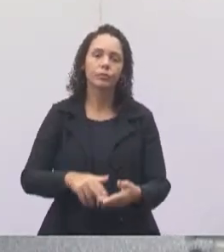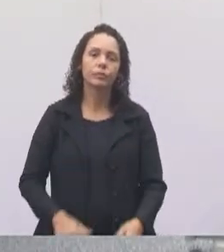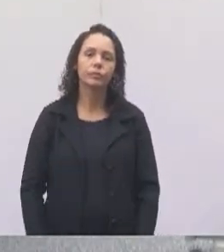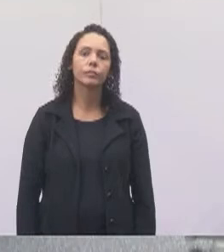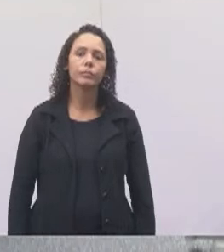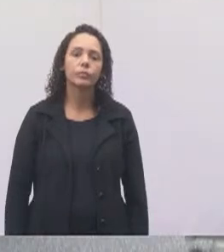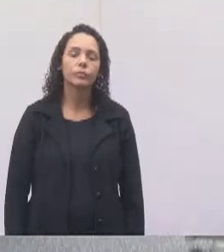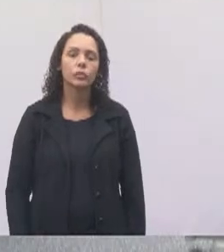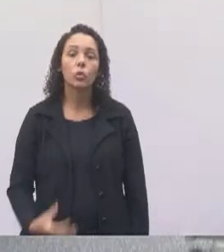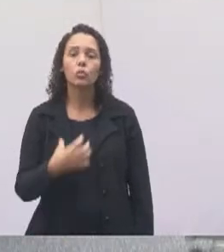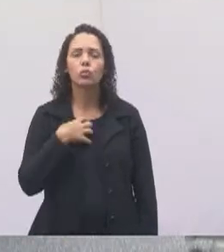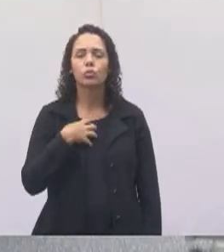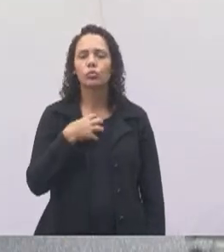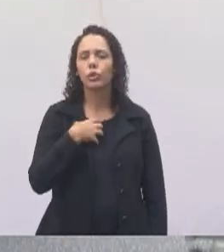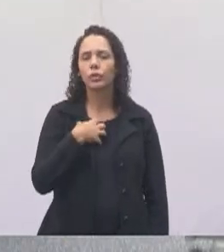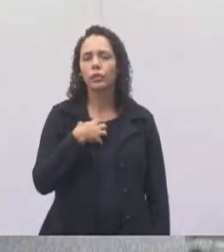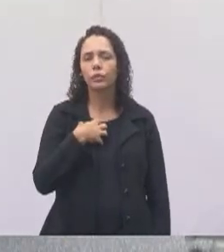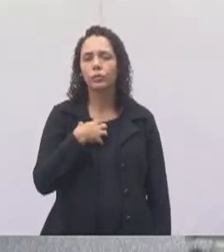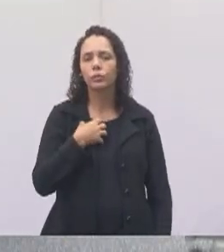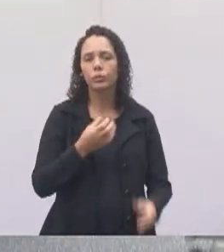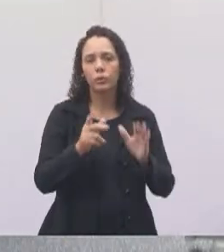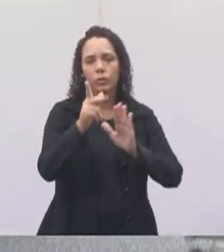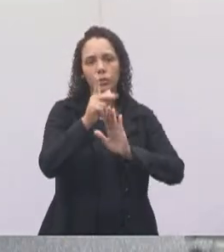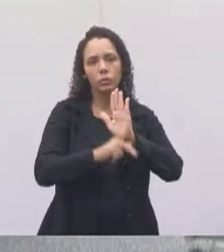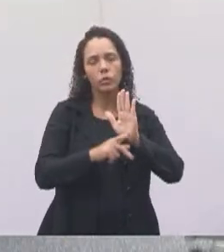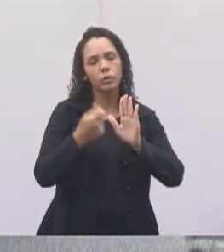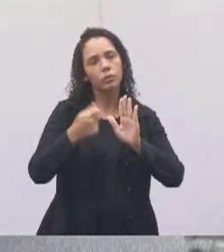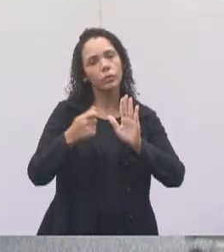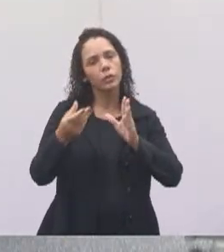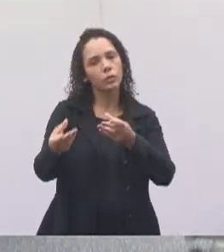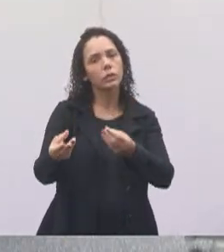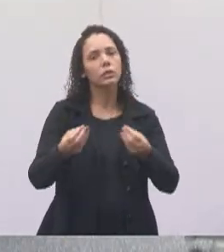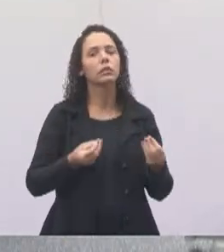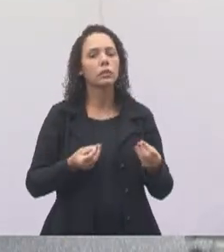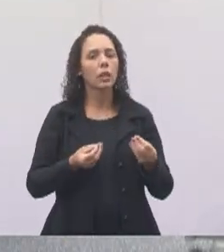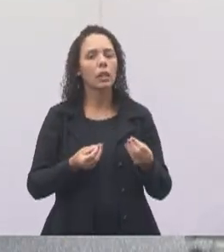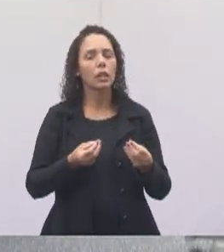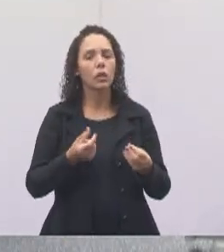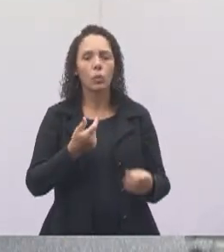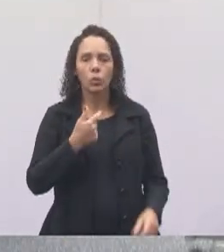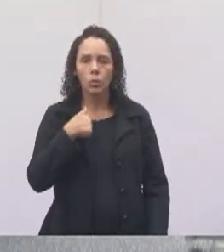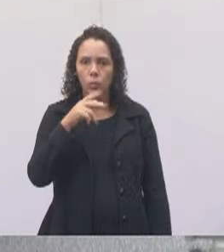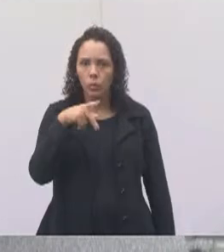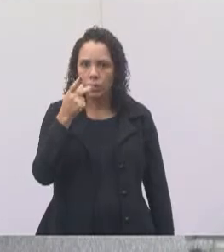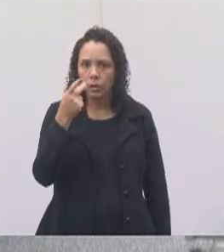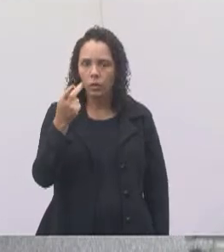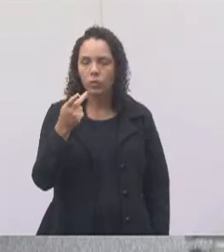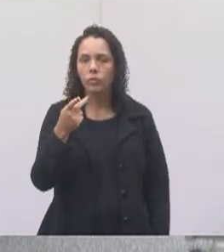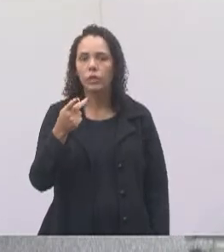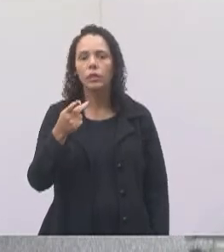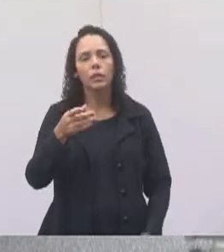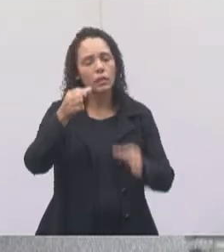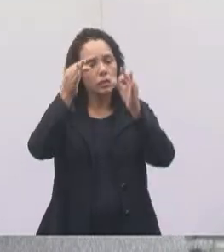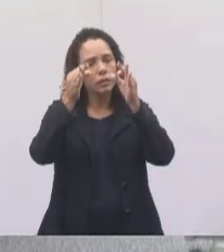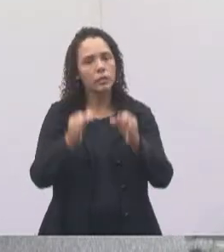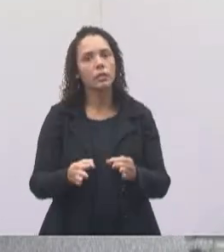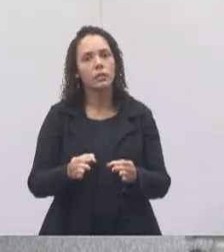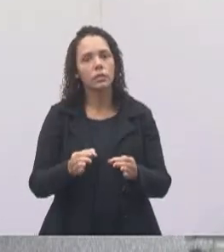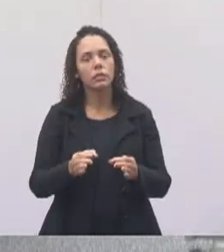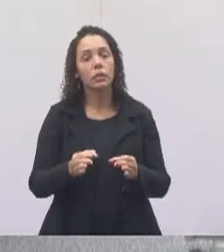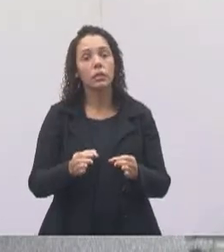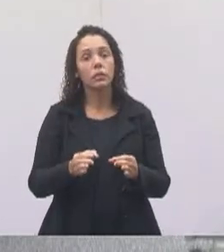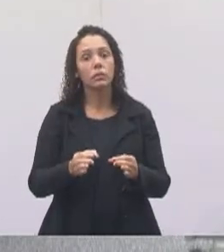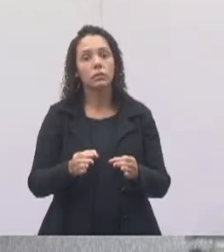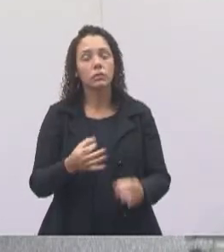casa e da forma que ele precisou vir para essa casa para ser votado. Eu não tiro uma vírgula Confirmo, afirmo que foi da